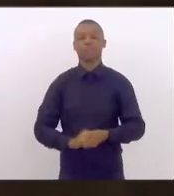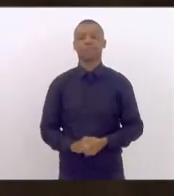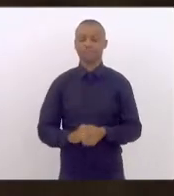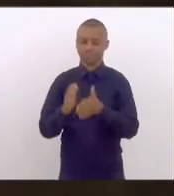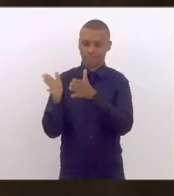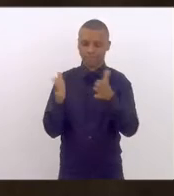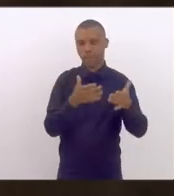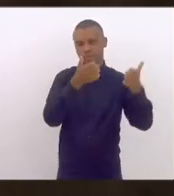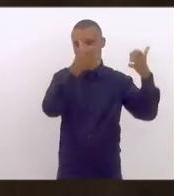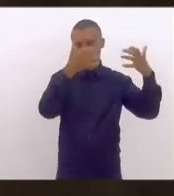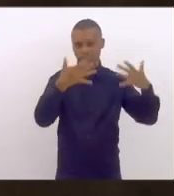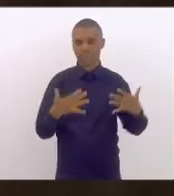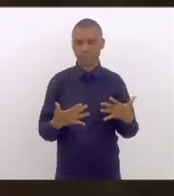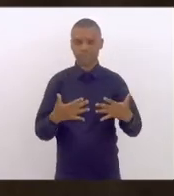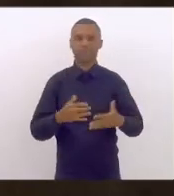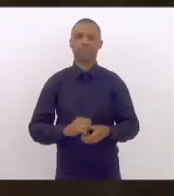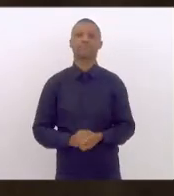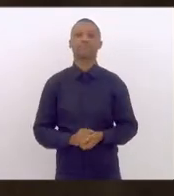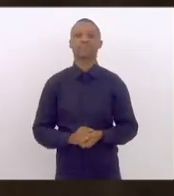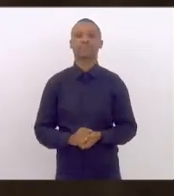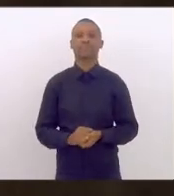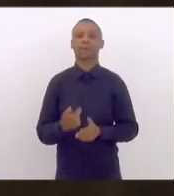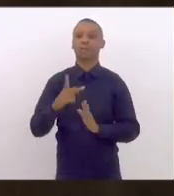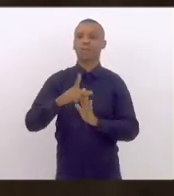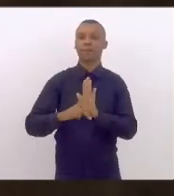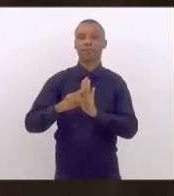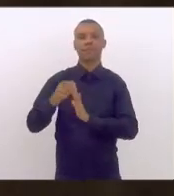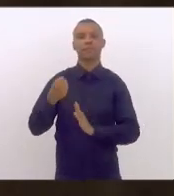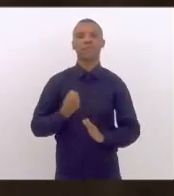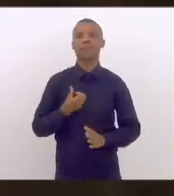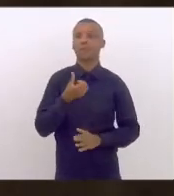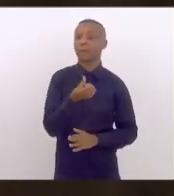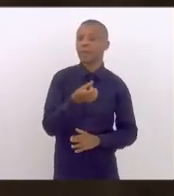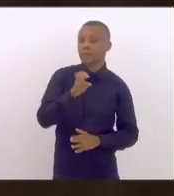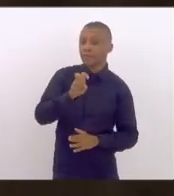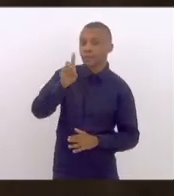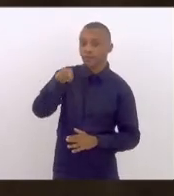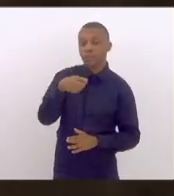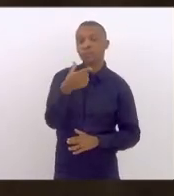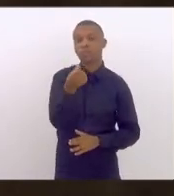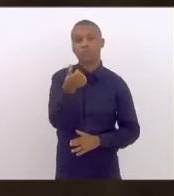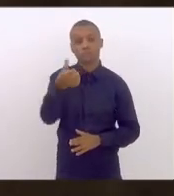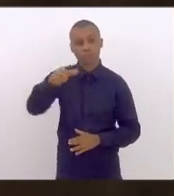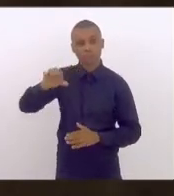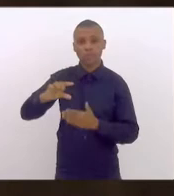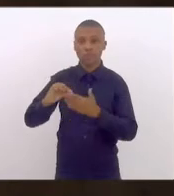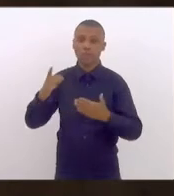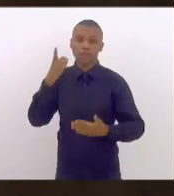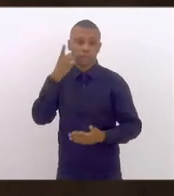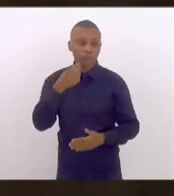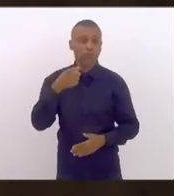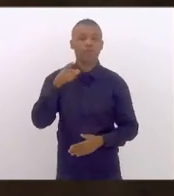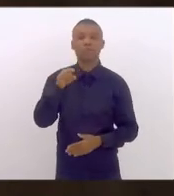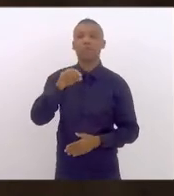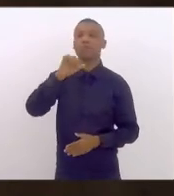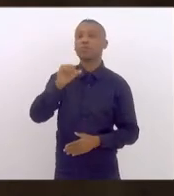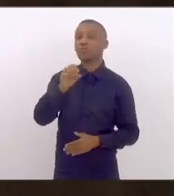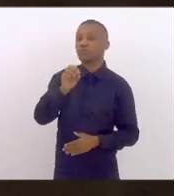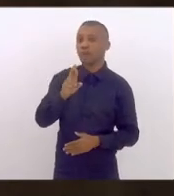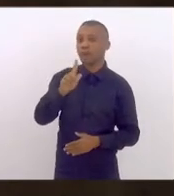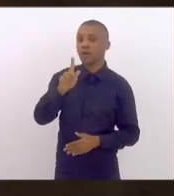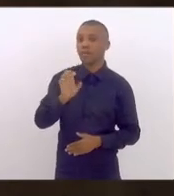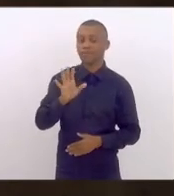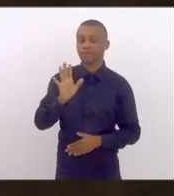senhor presidente projeto de lei 65 de 19 de autoria do deputado